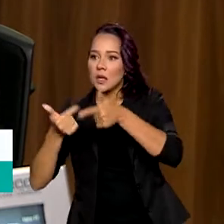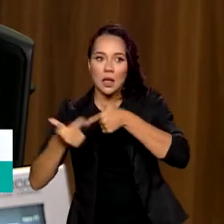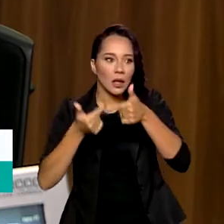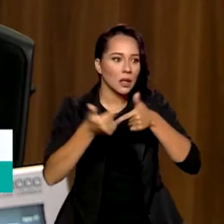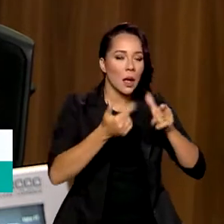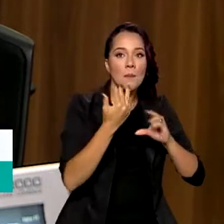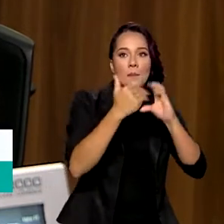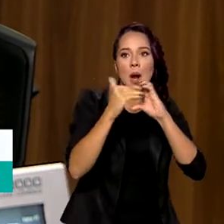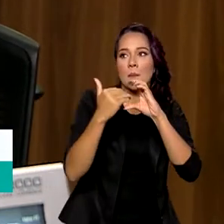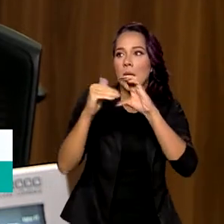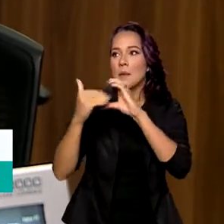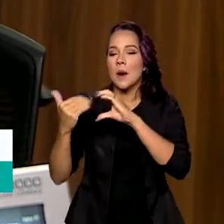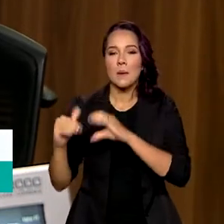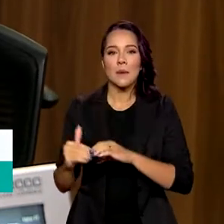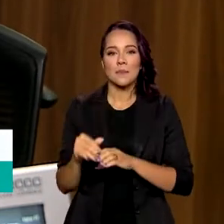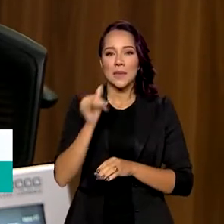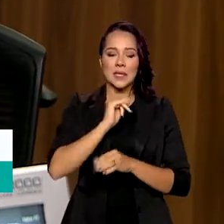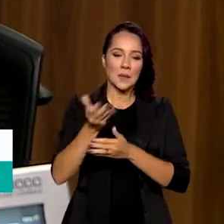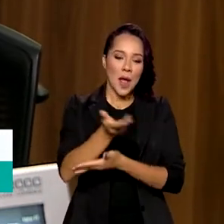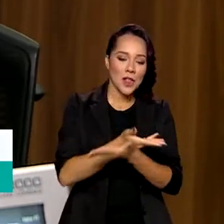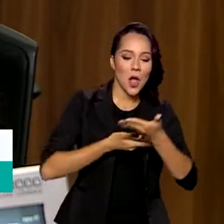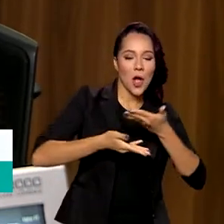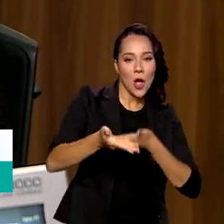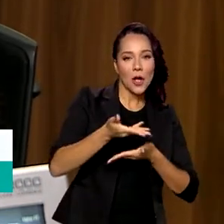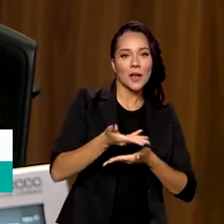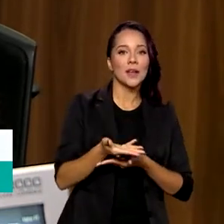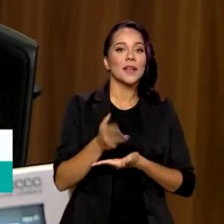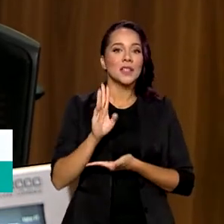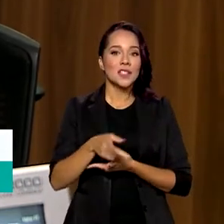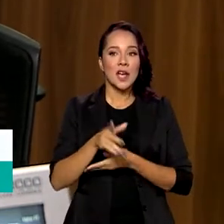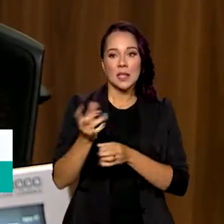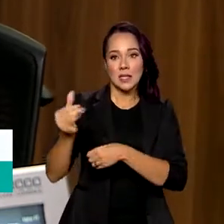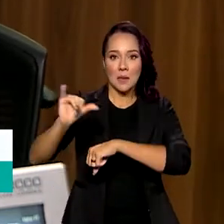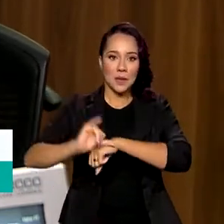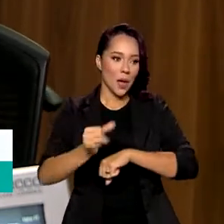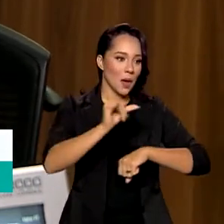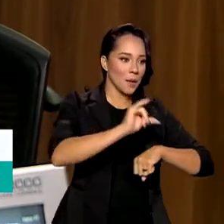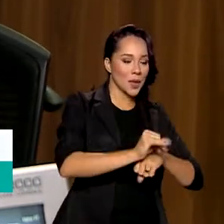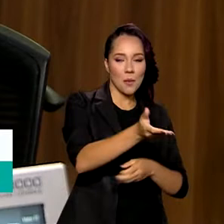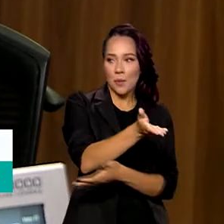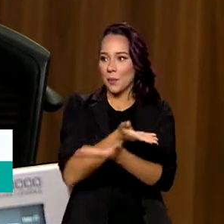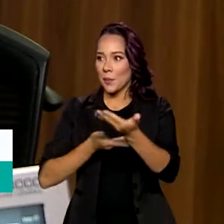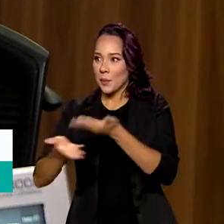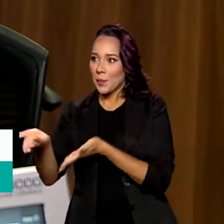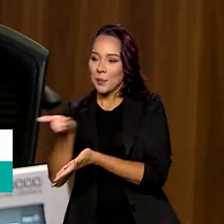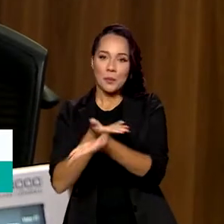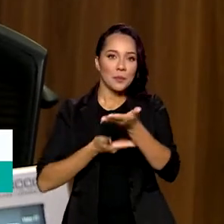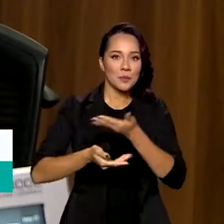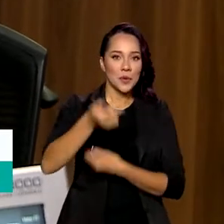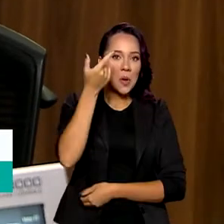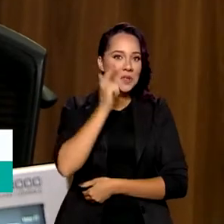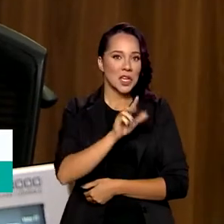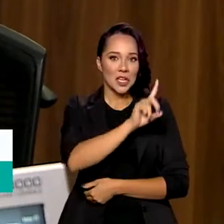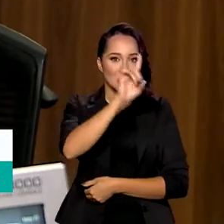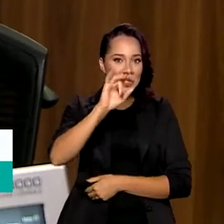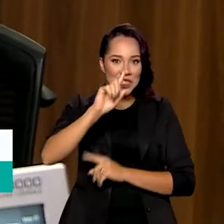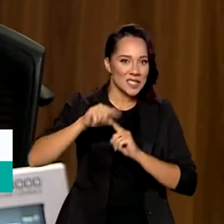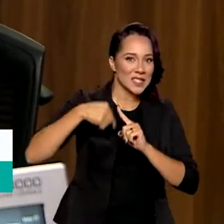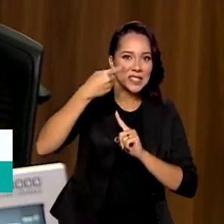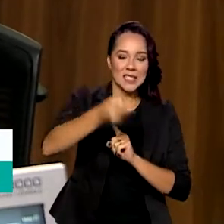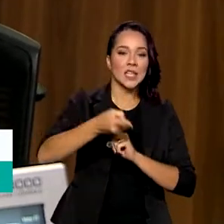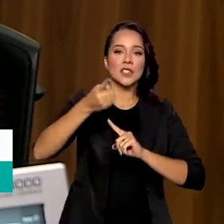para garantir que por exemplo a troca de correspondências entre as capitais das principais cidades do país ocorra no dia